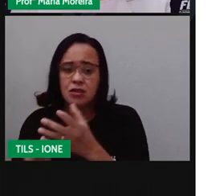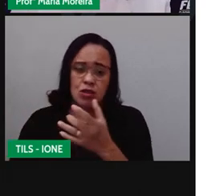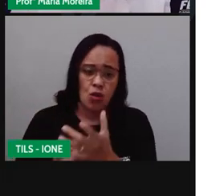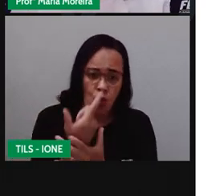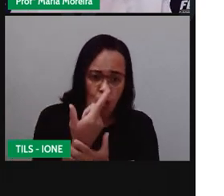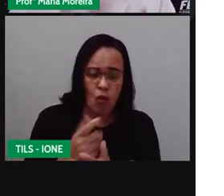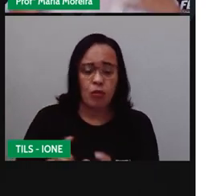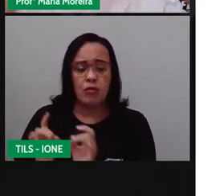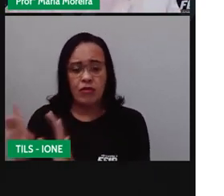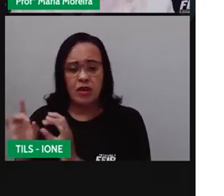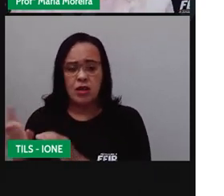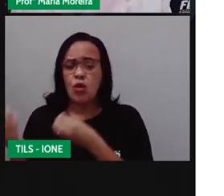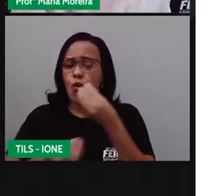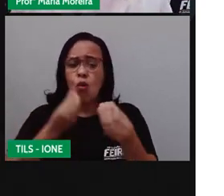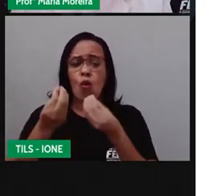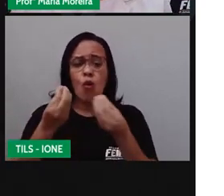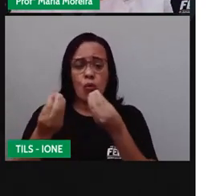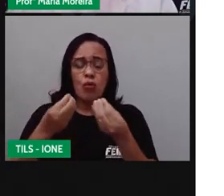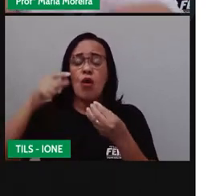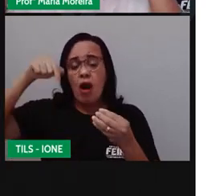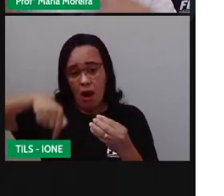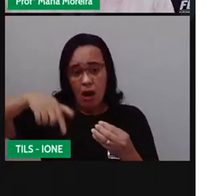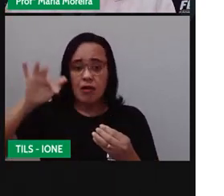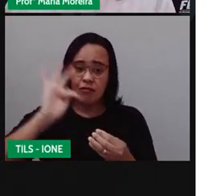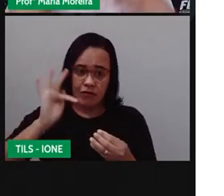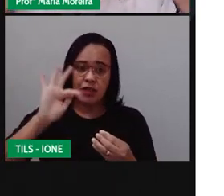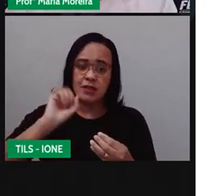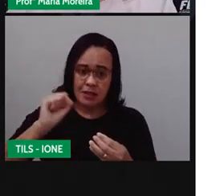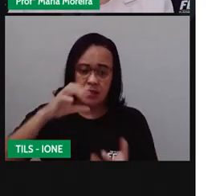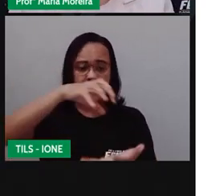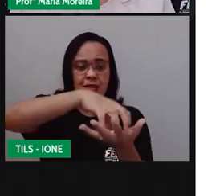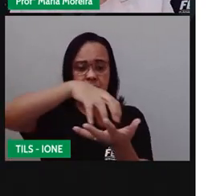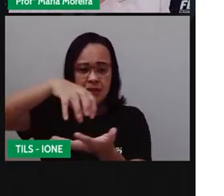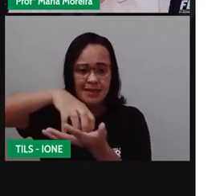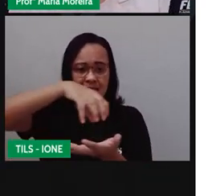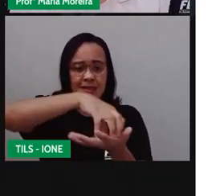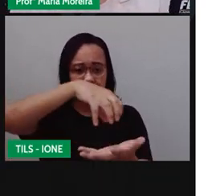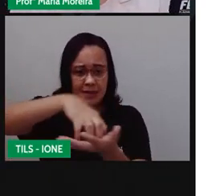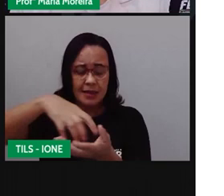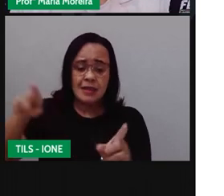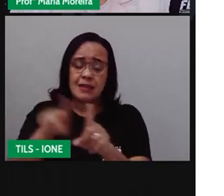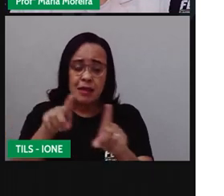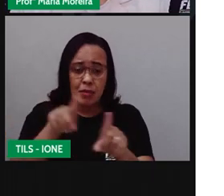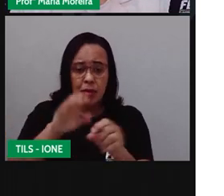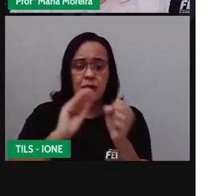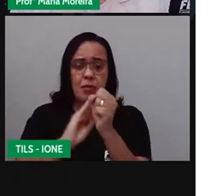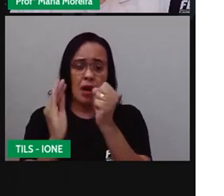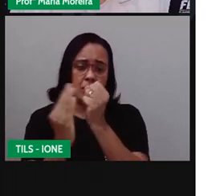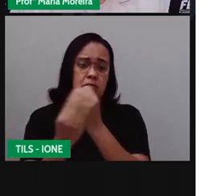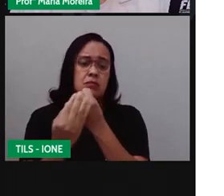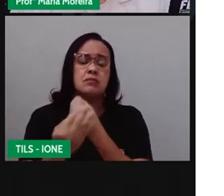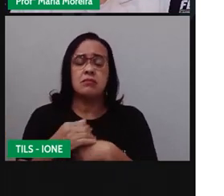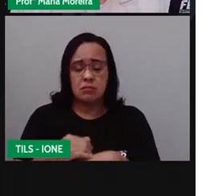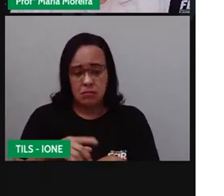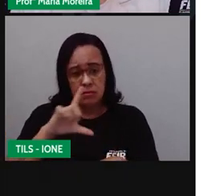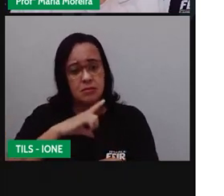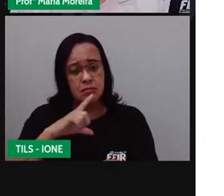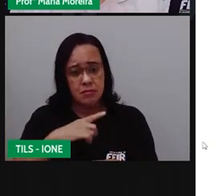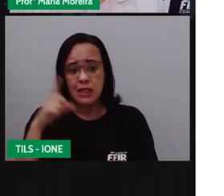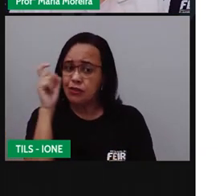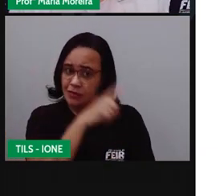comércio. Feira de Santana é um comércio o tempo inteiro. Comércio no centro, comércio aonde? Nos bairros. Vamos continuar.